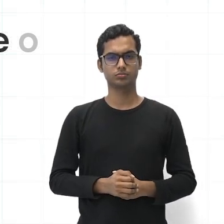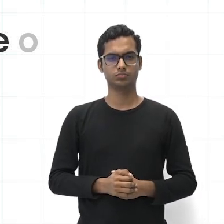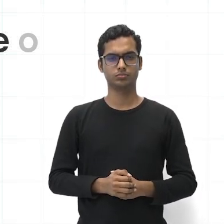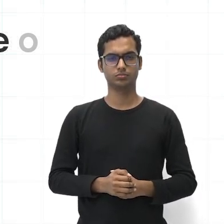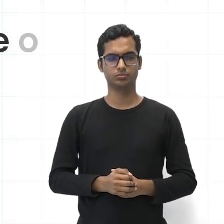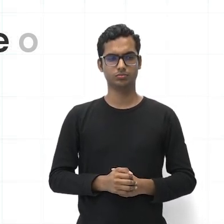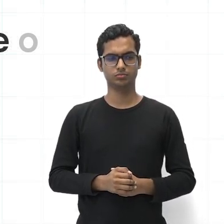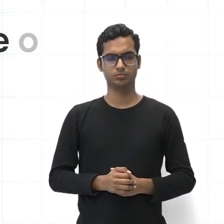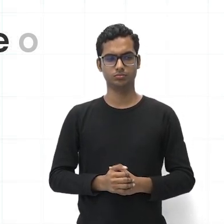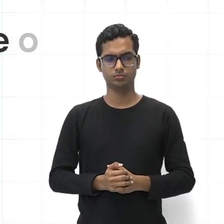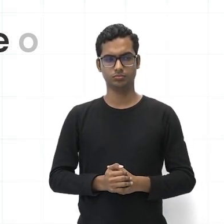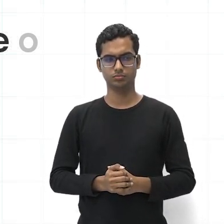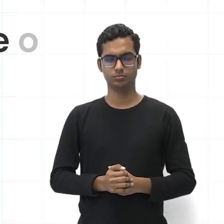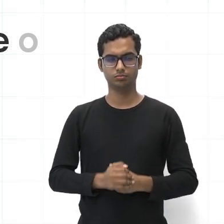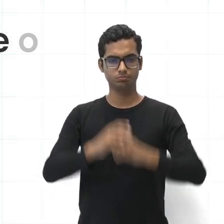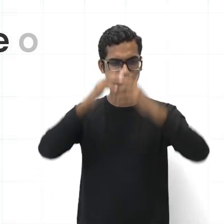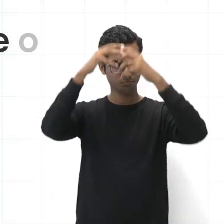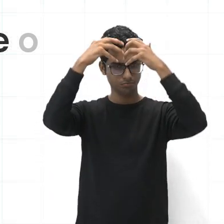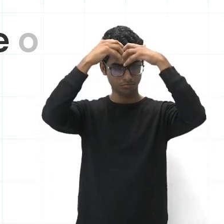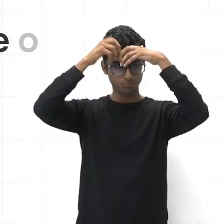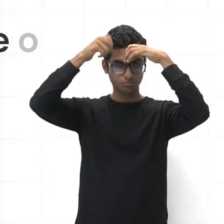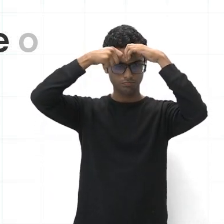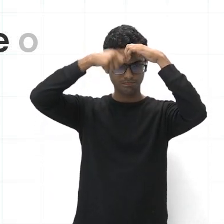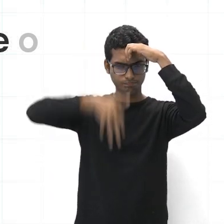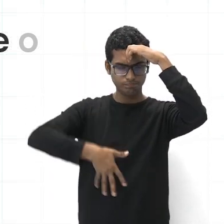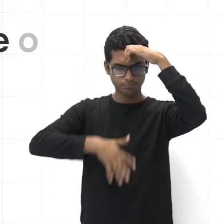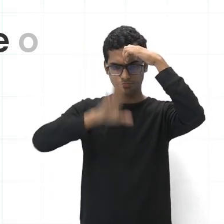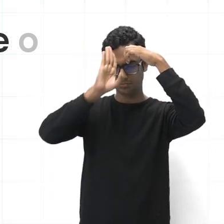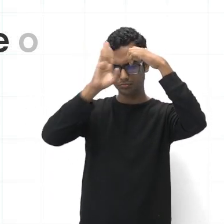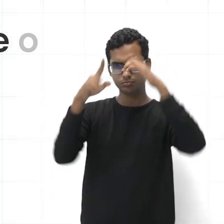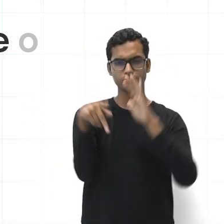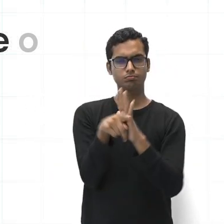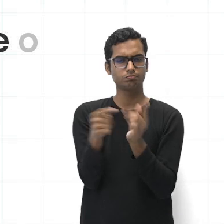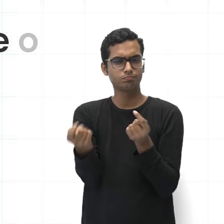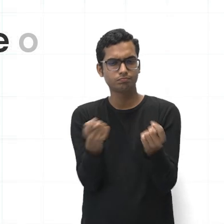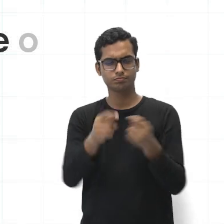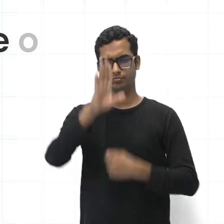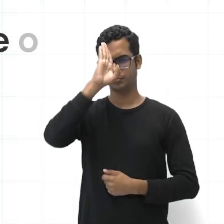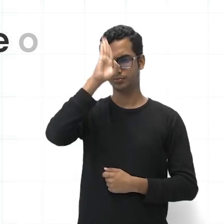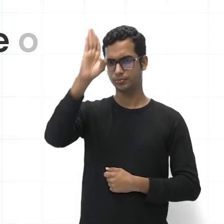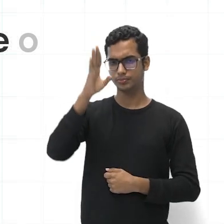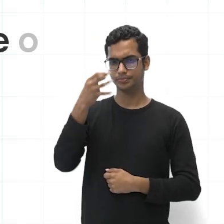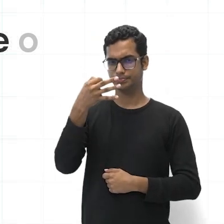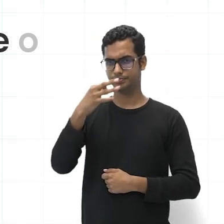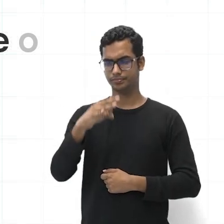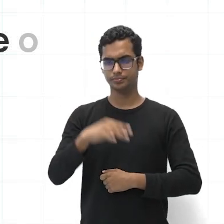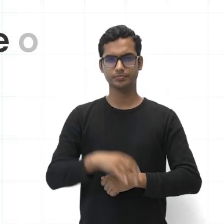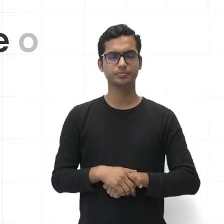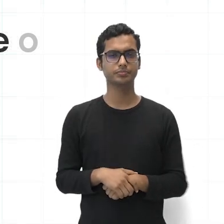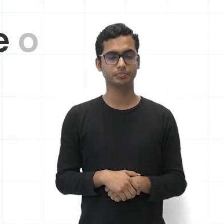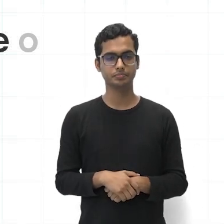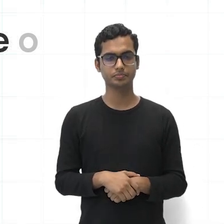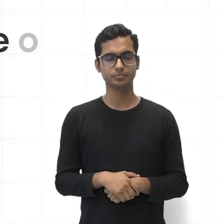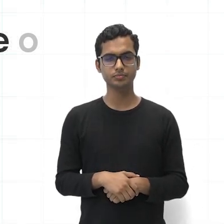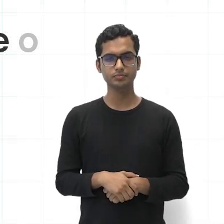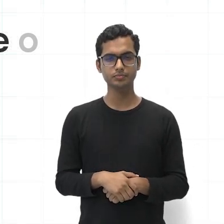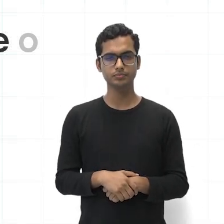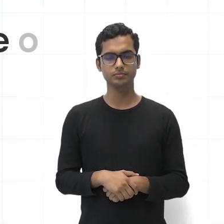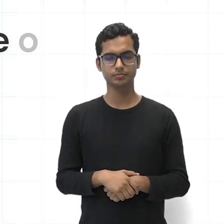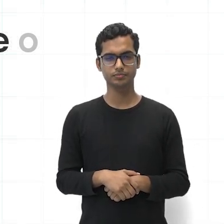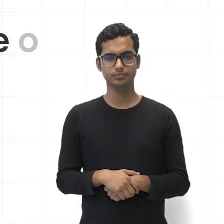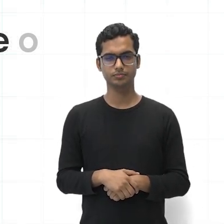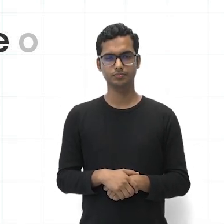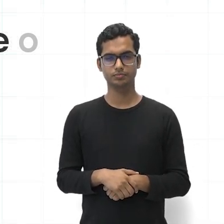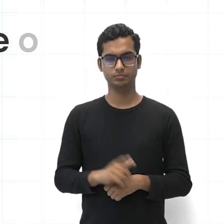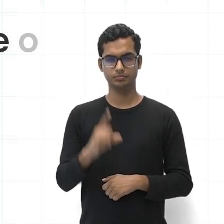sistema nervoso central, ele é o centro de controle. Sim, o sistema nervoso central é